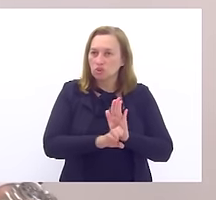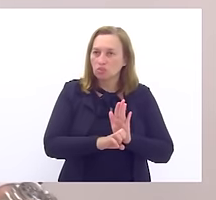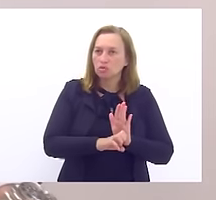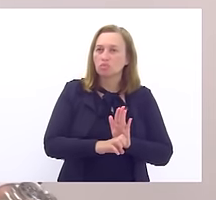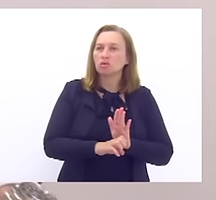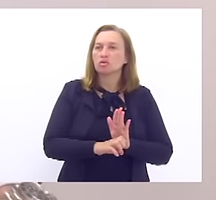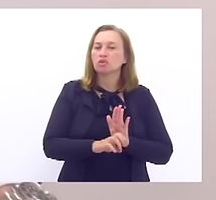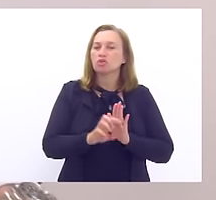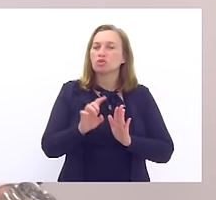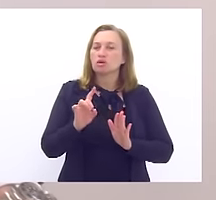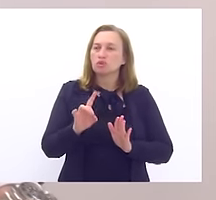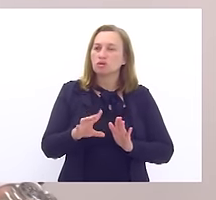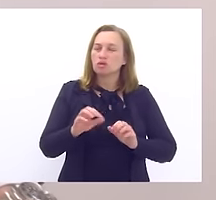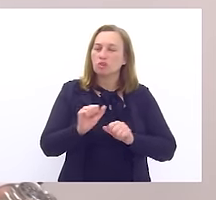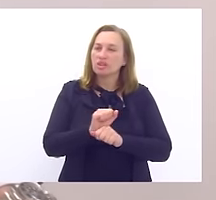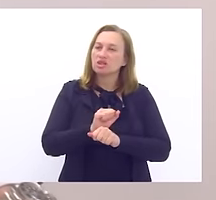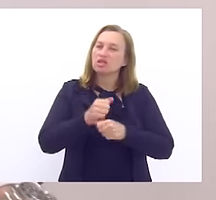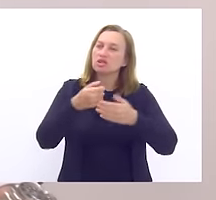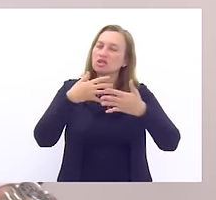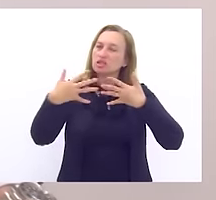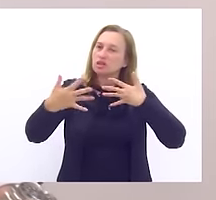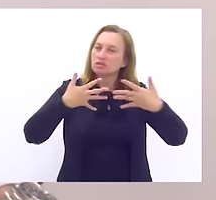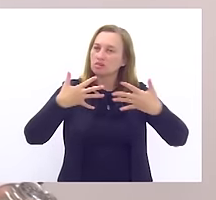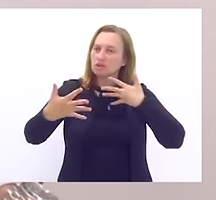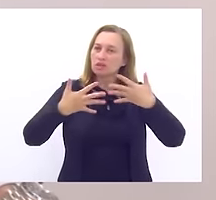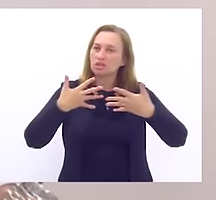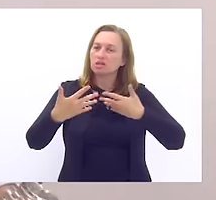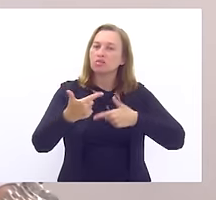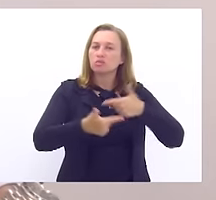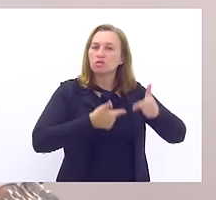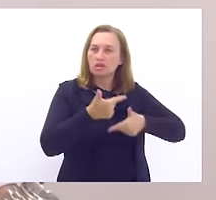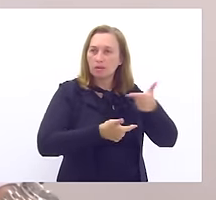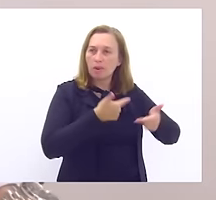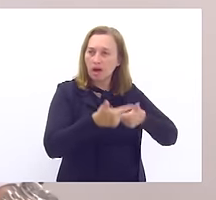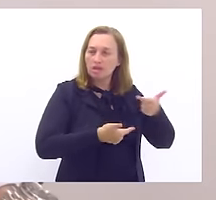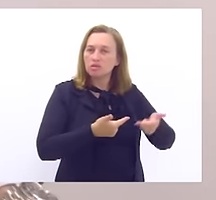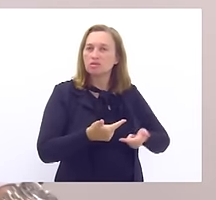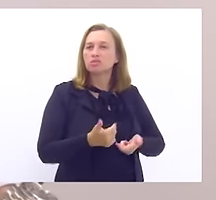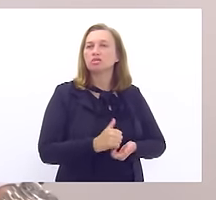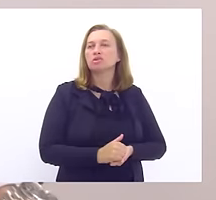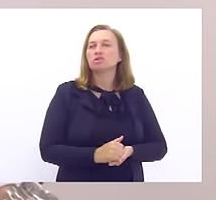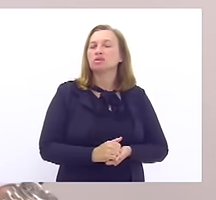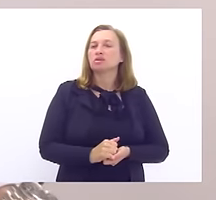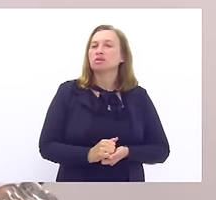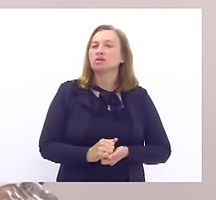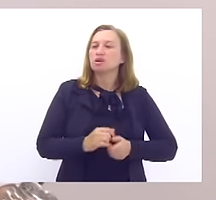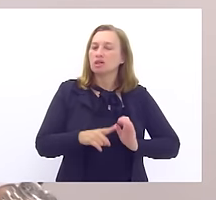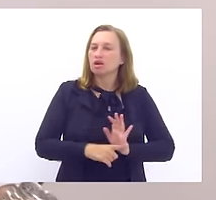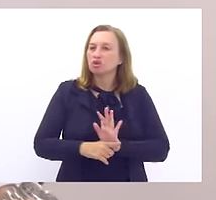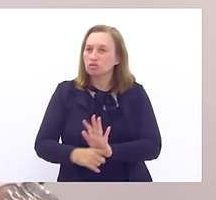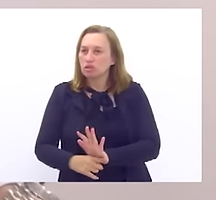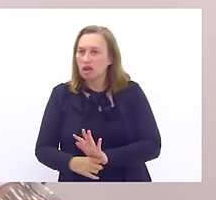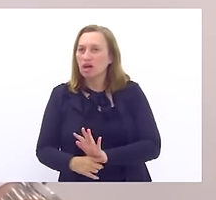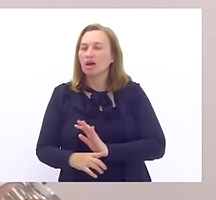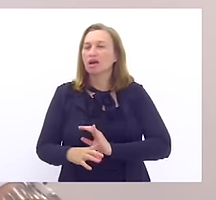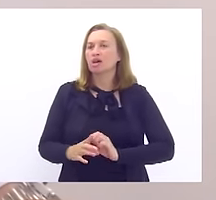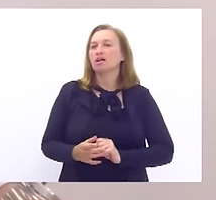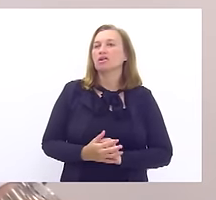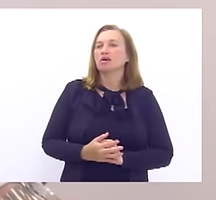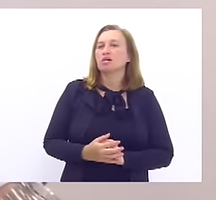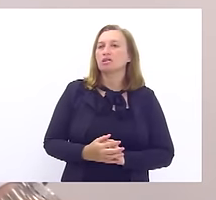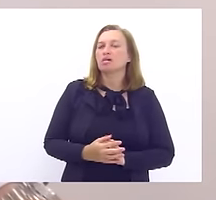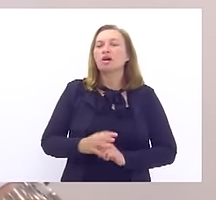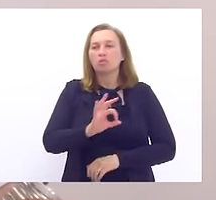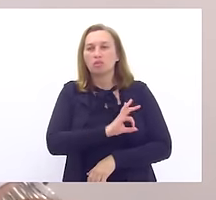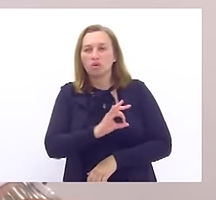dá mais transparência dinamismo para as operações e com certeza elevar a moral a reputação não